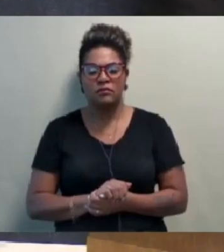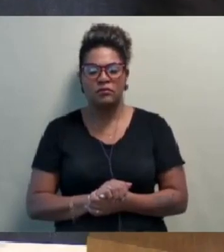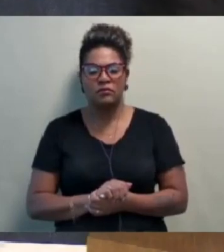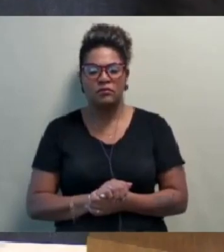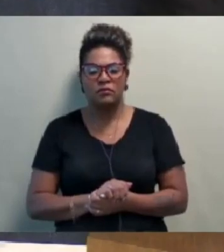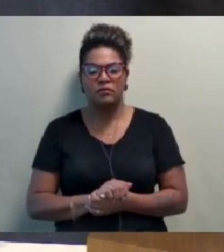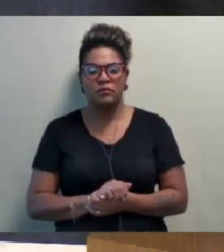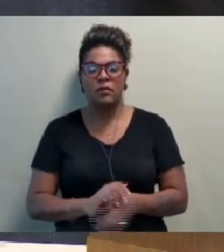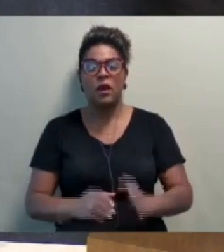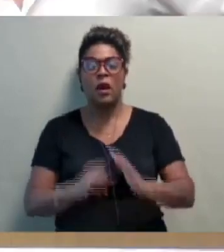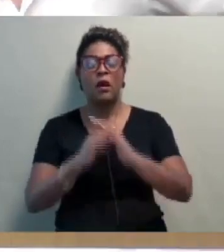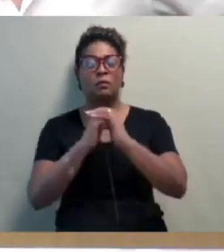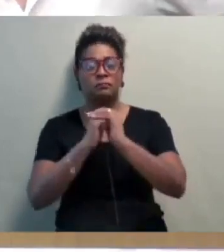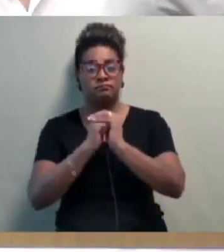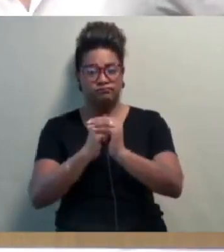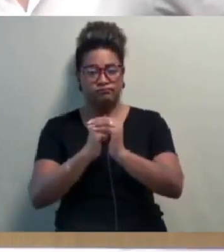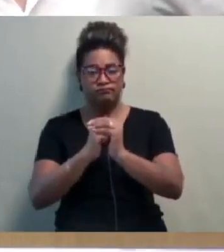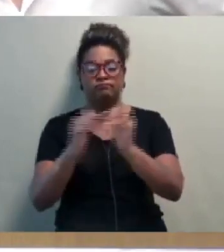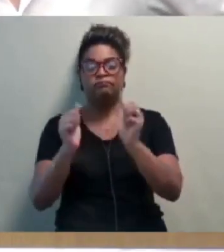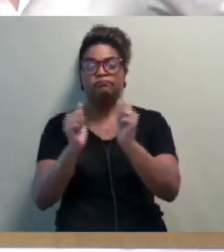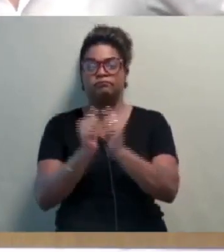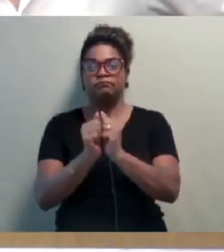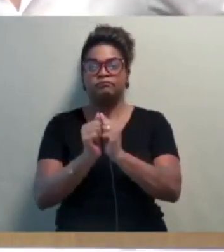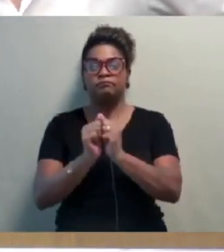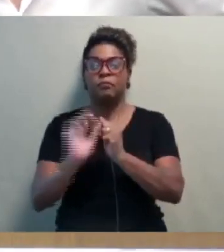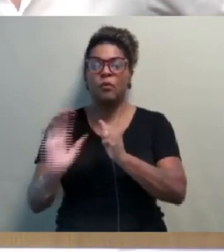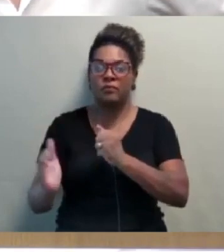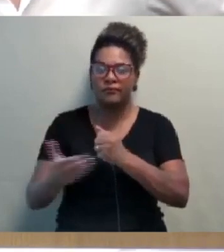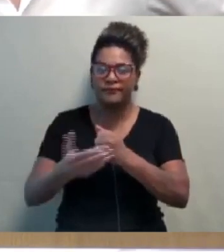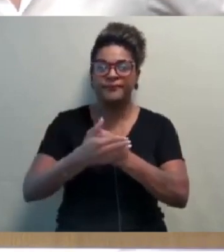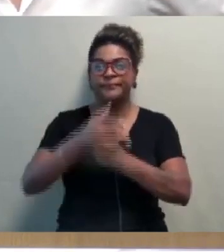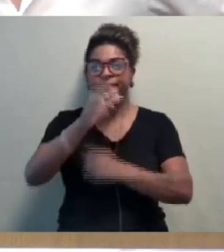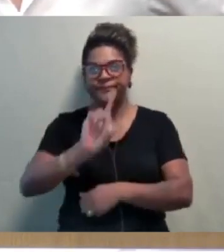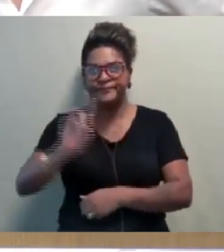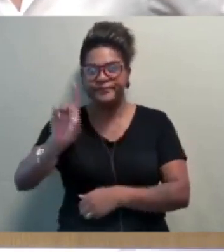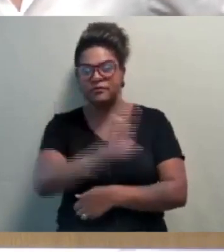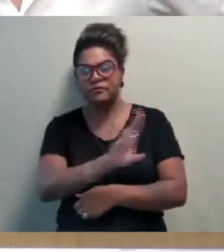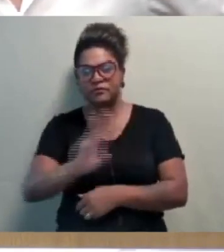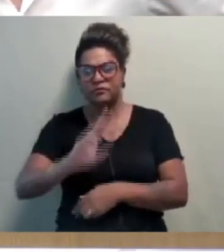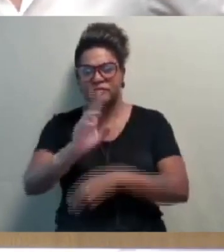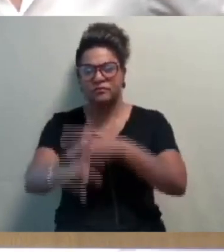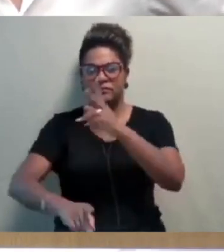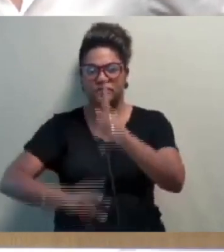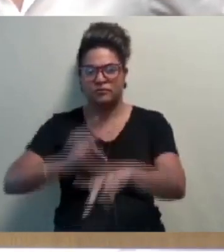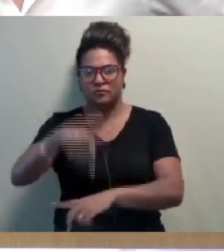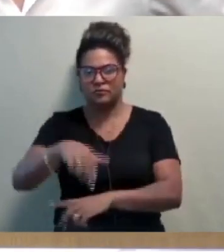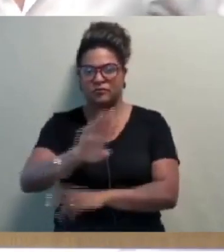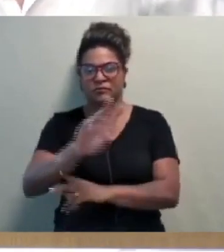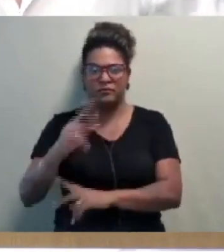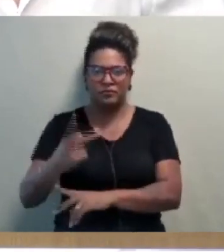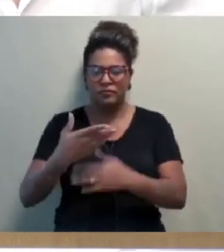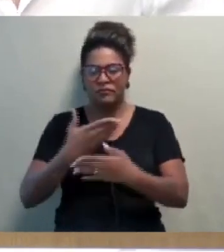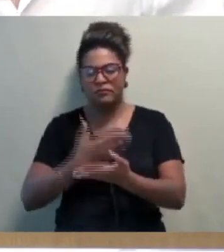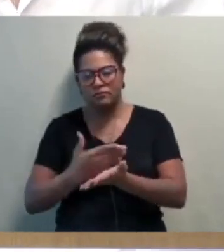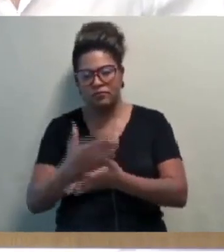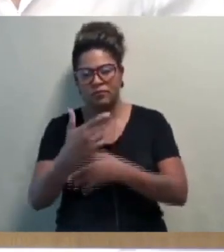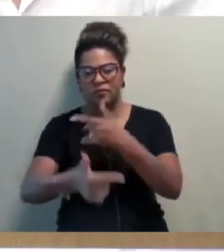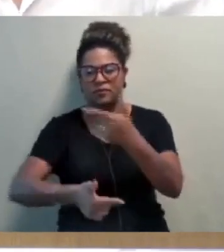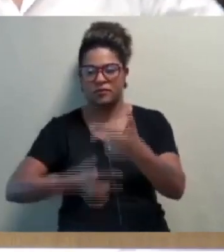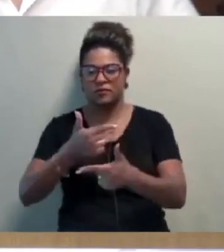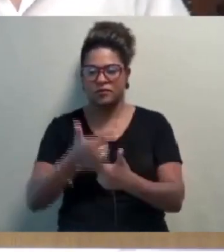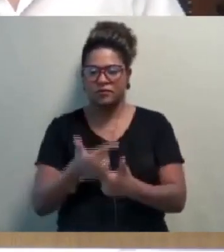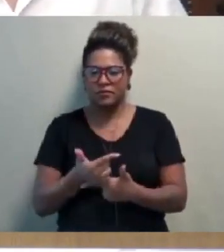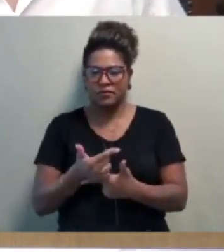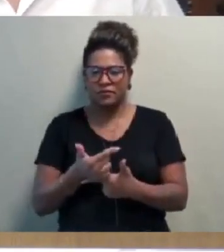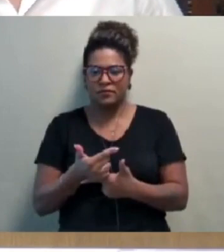Amém. Sob a proteção de Deus, em nome do povo de Belo Horizonte, iniciamos os nossos trabalhos. Não tendo